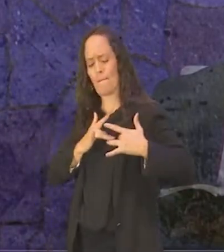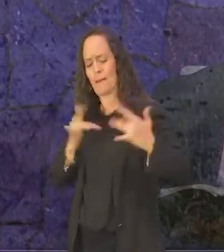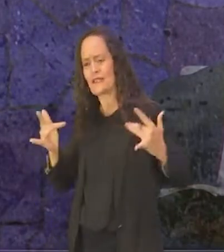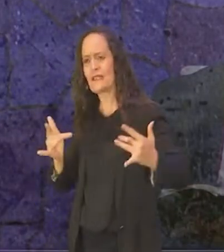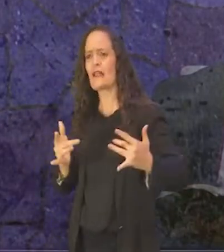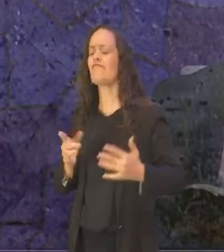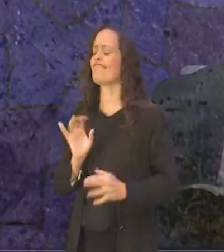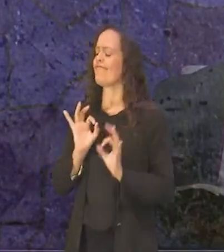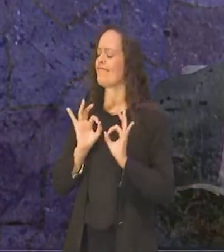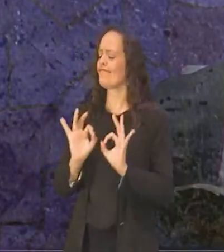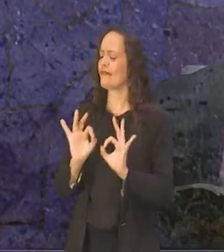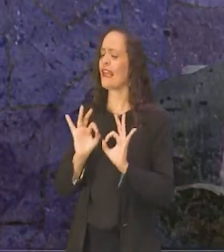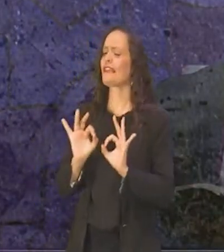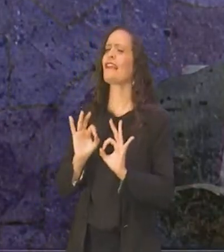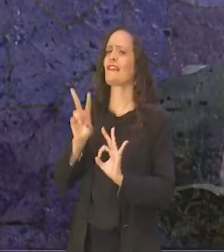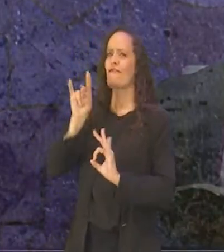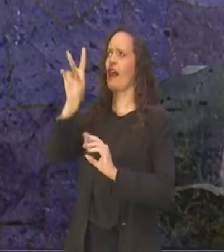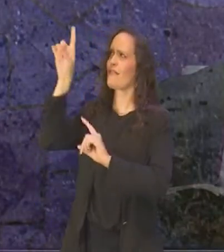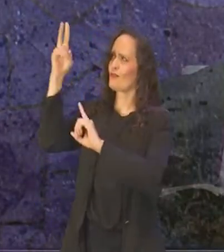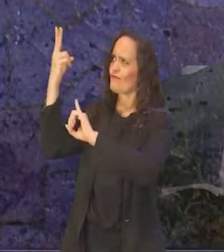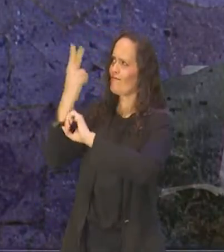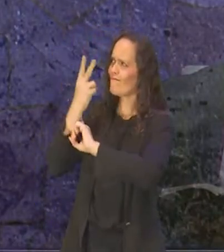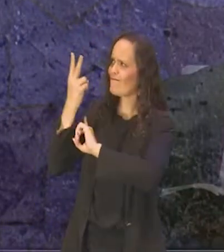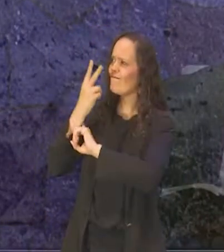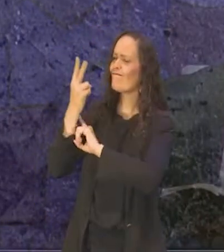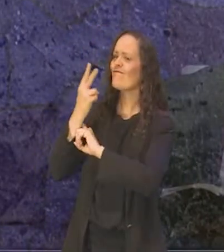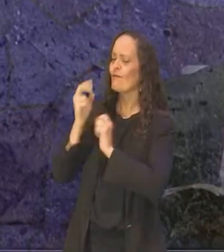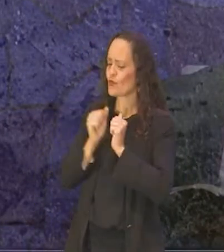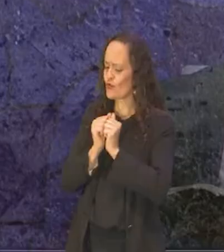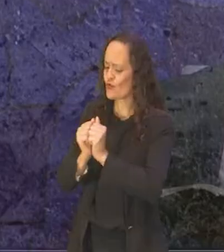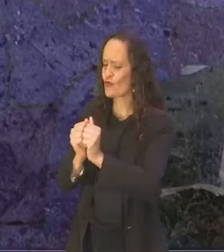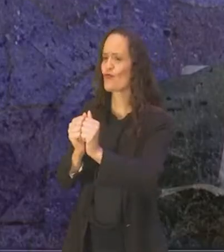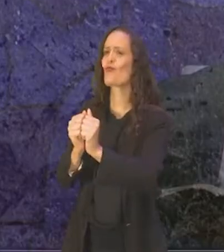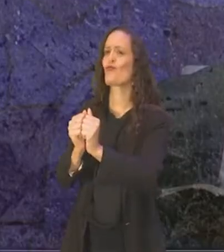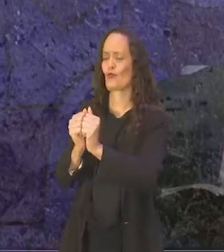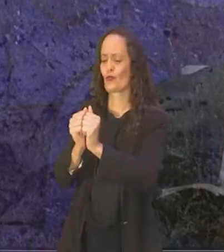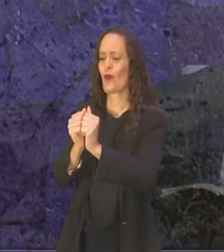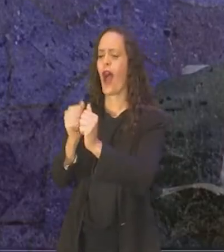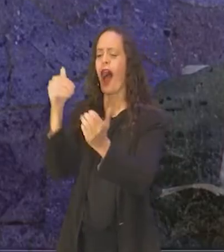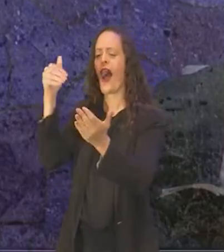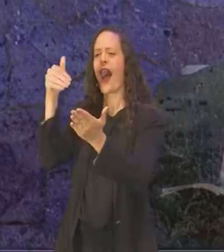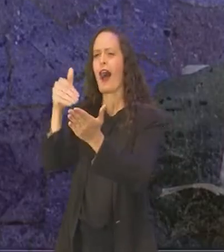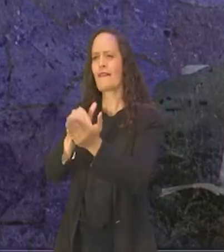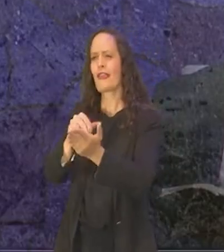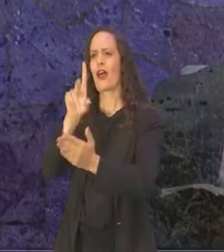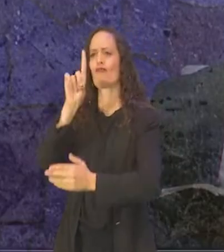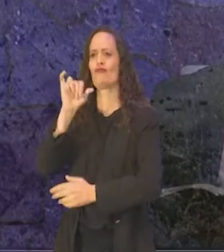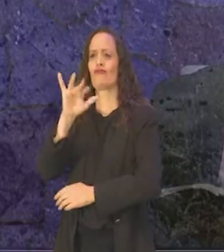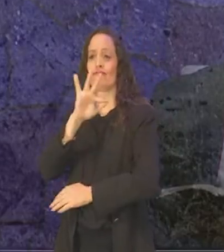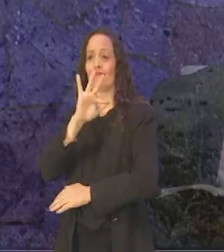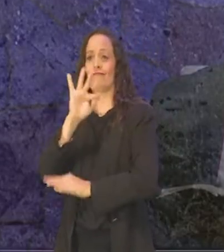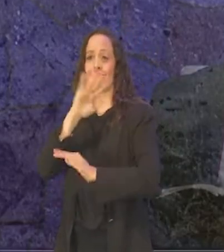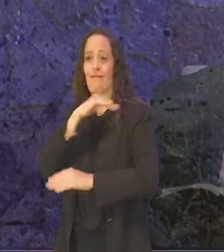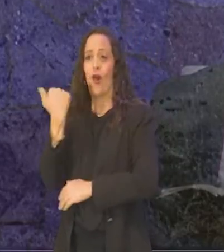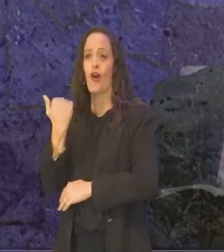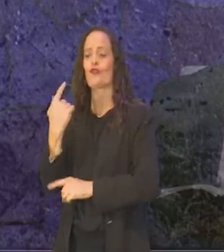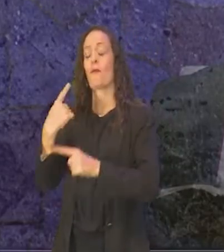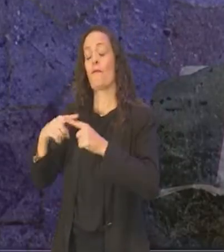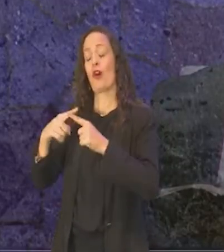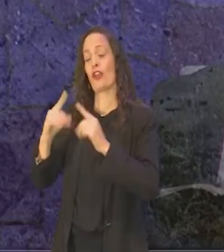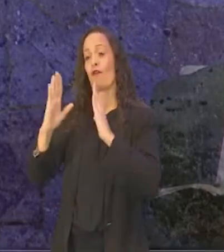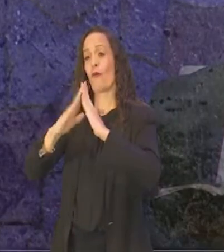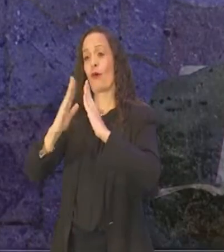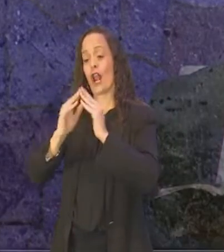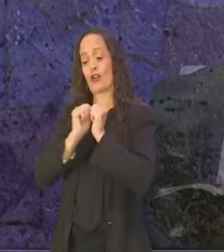misericórdia certamente me seguirão todos os dias da minha vida e habitarei na casa do Senhor